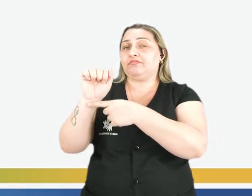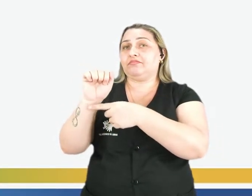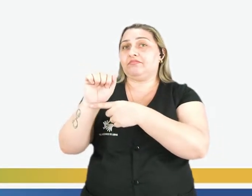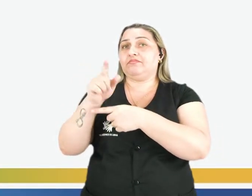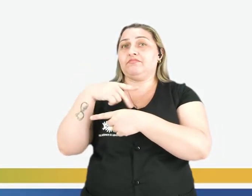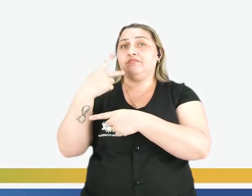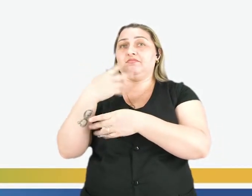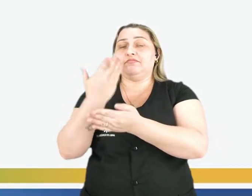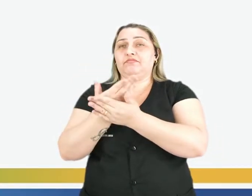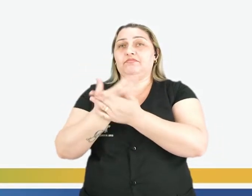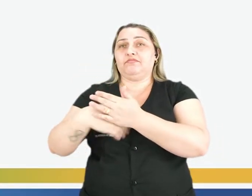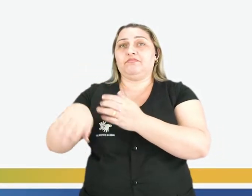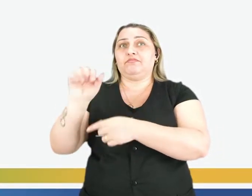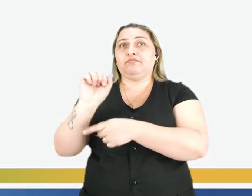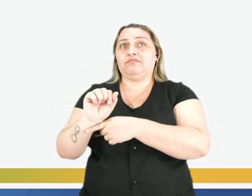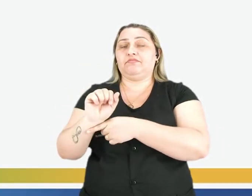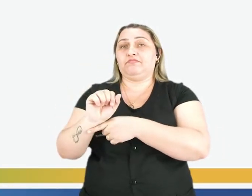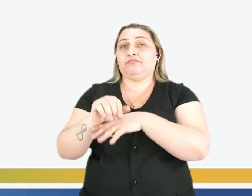que nós estamos estudando?